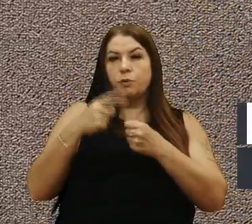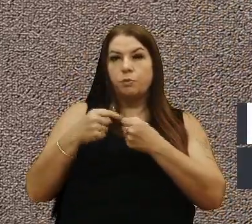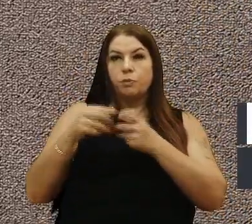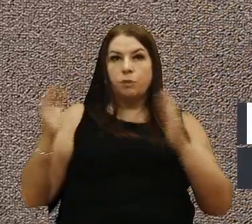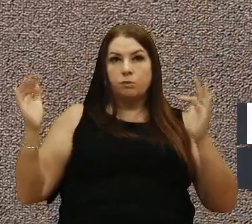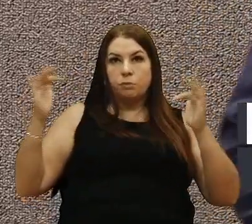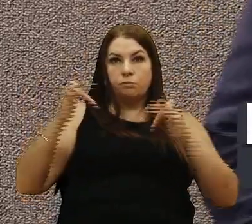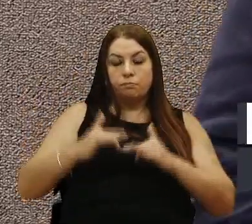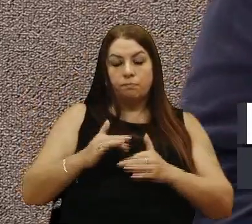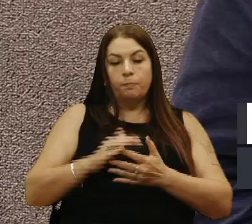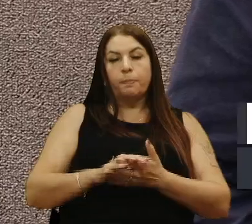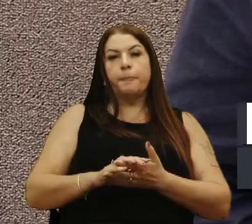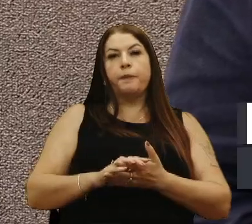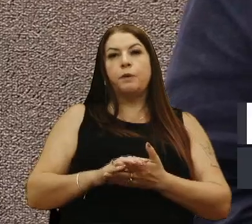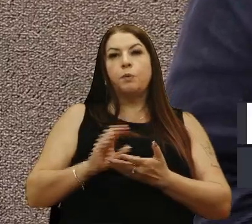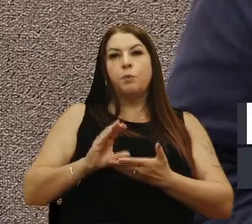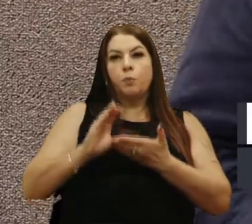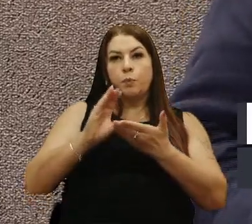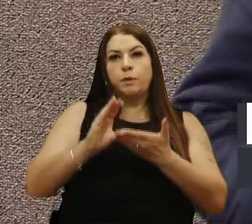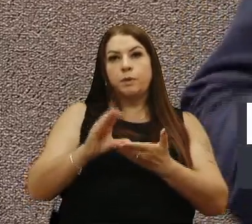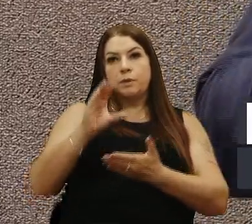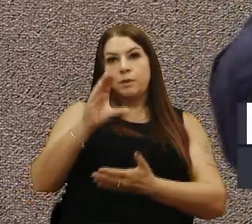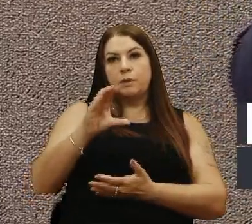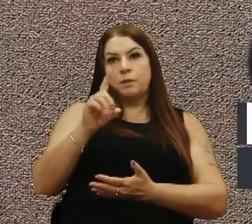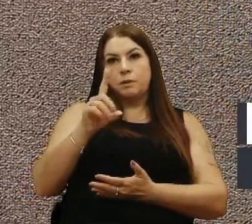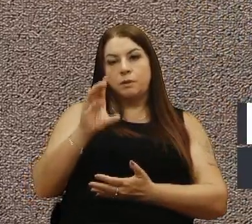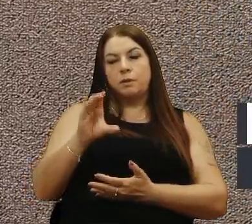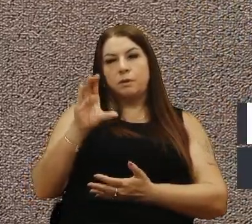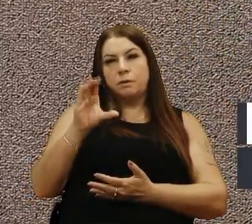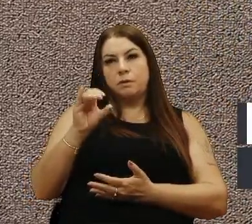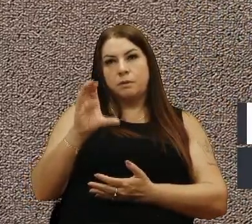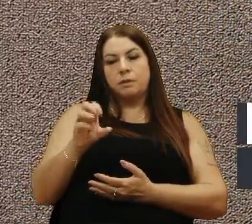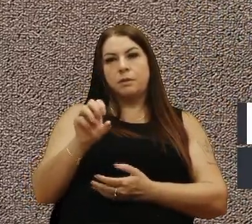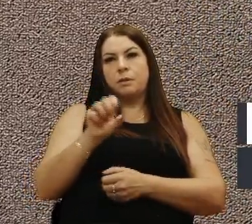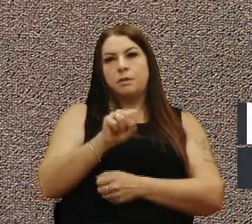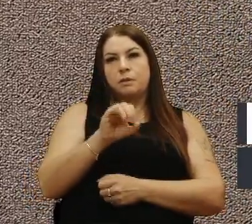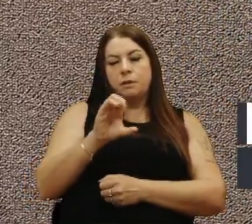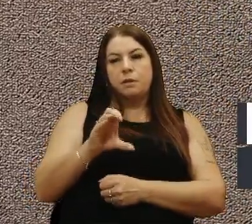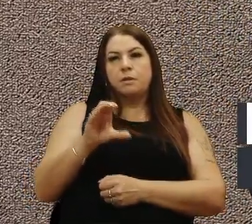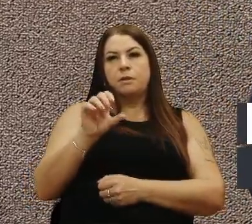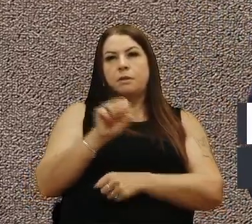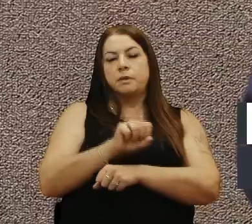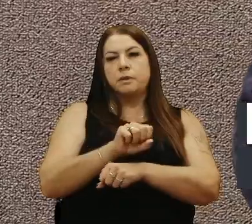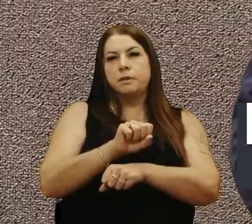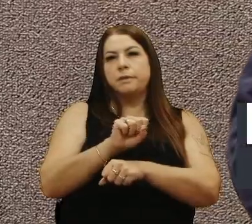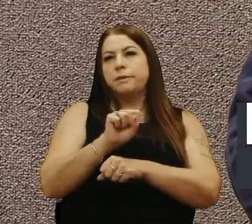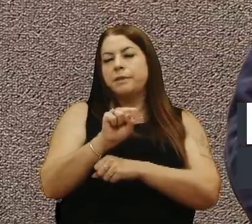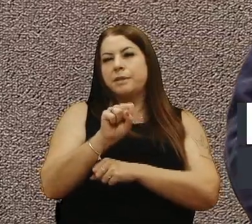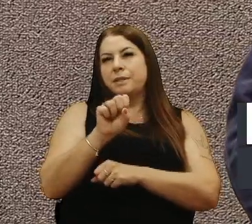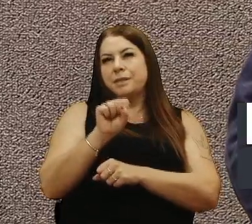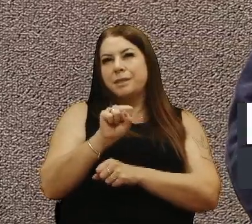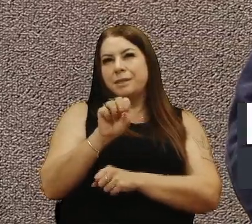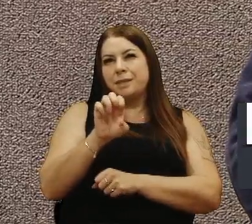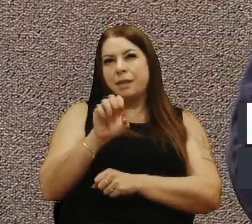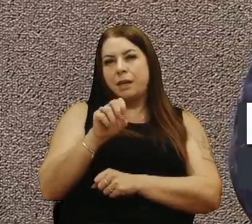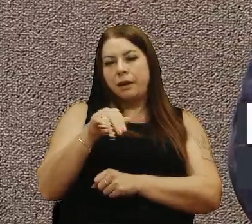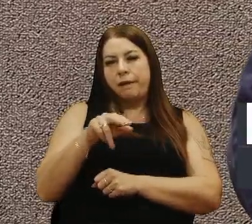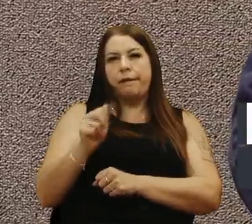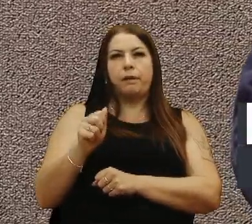estiveram. Bom, o Conselho hoje tem CDL, SIC, SESC, SENAC, sindicatos, UX,